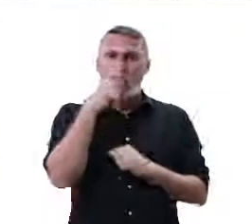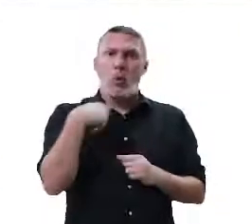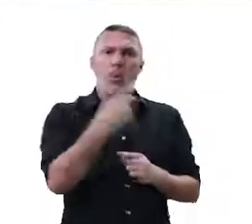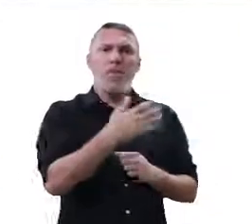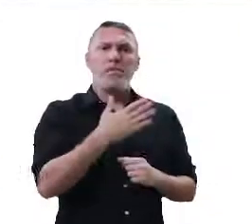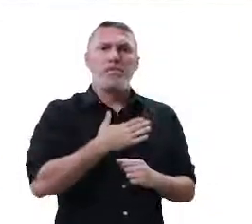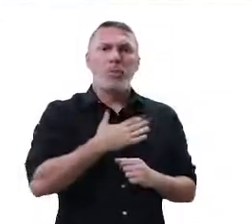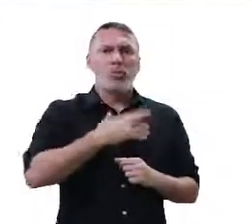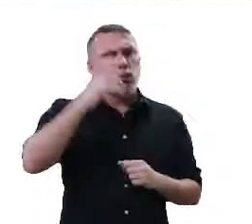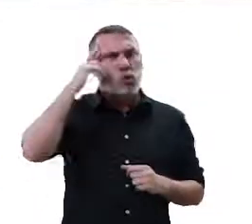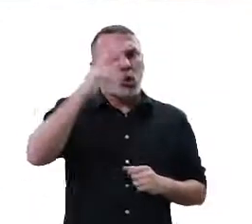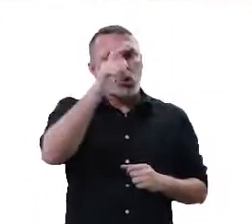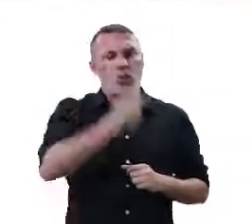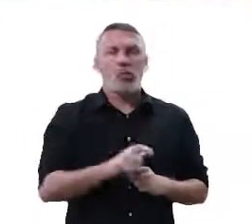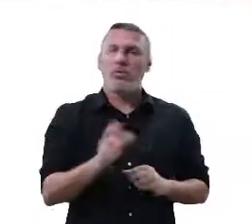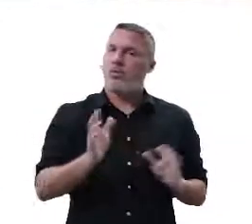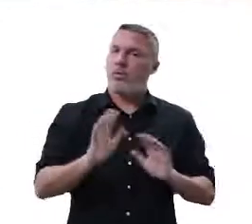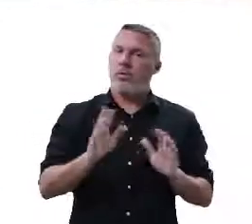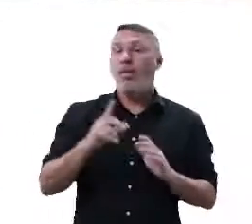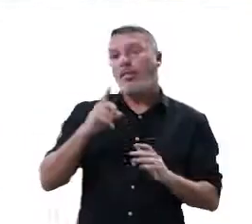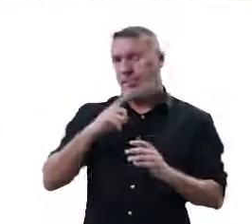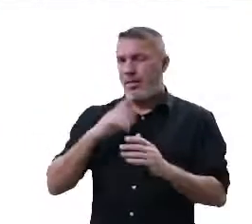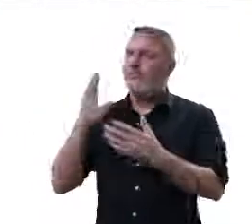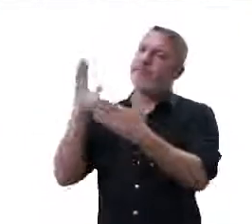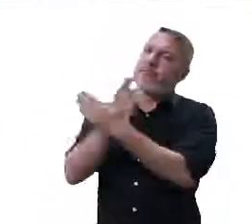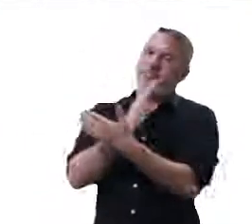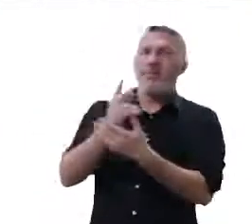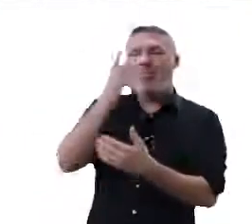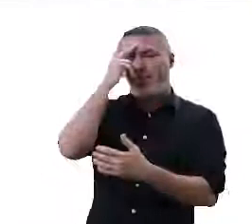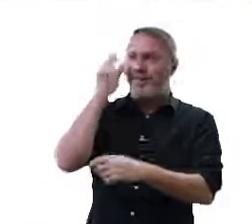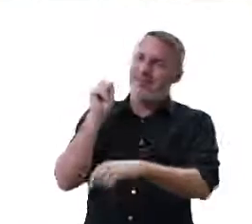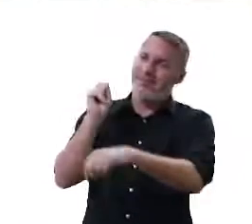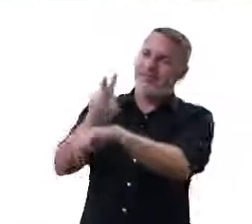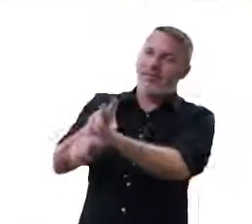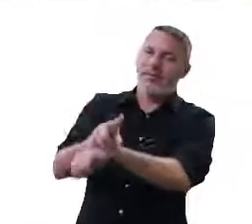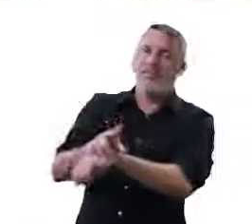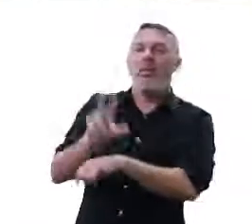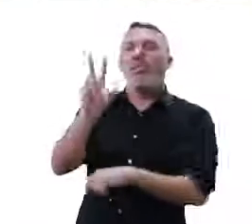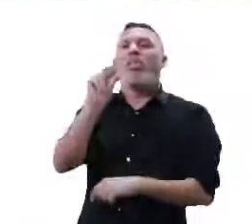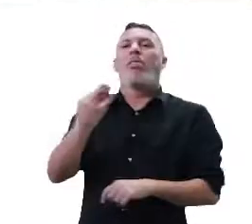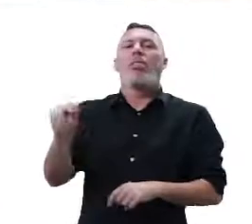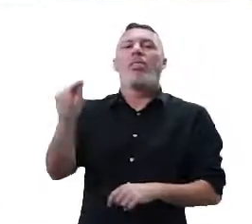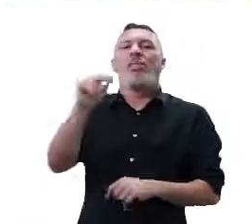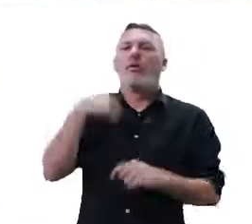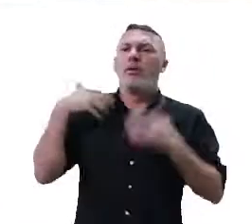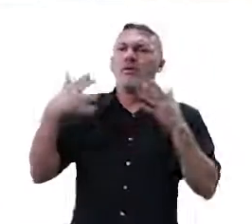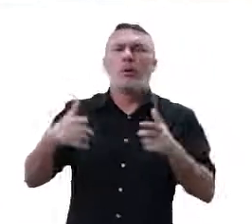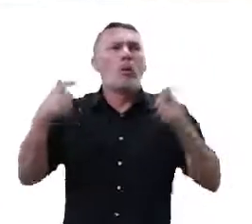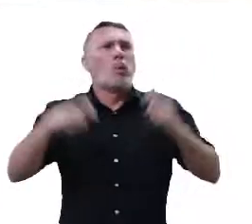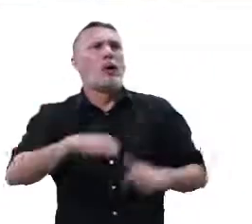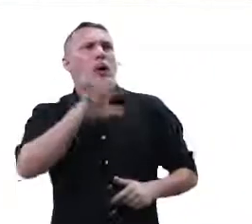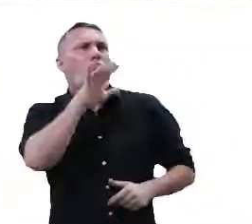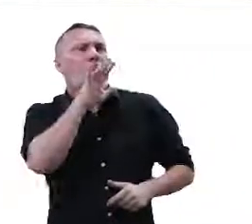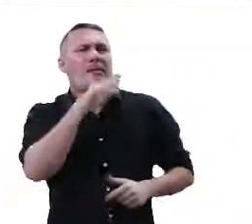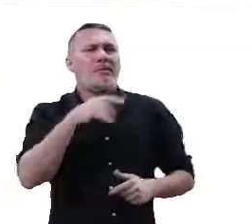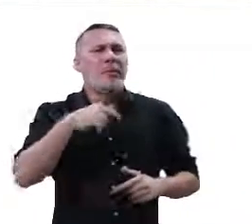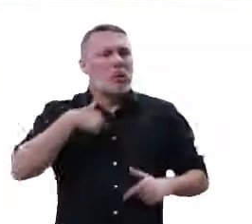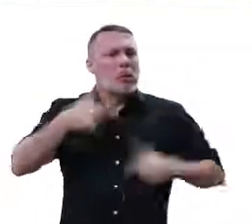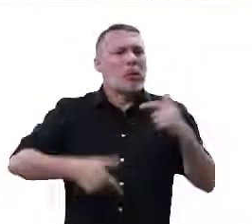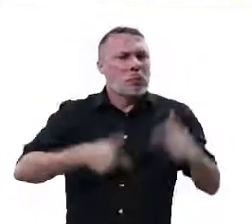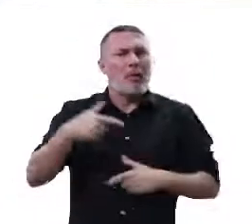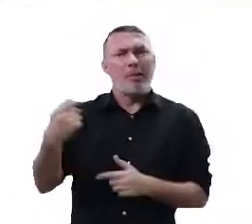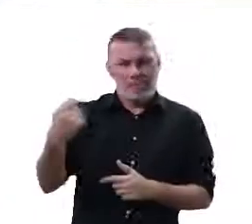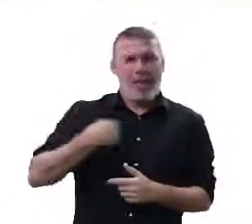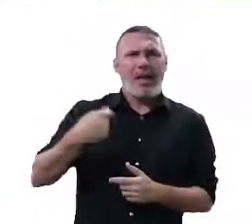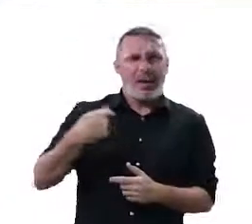se endivida, né? A partir das promessas que são feitas, ele é levado para trabalhar, as condições de trabalho são péssimas, ele não tem